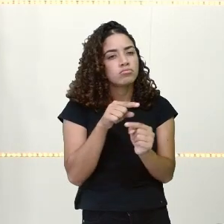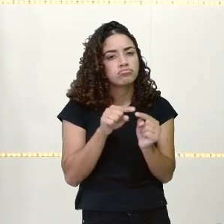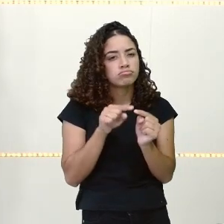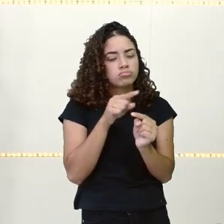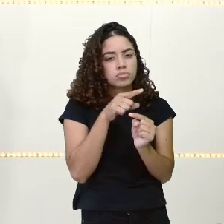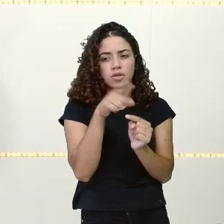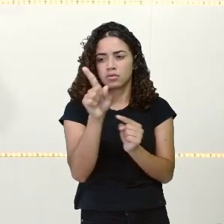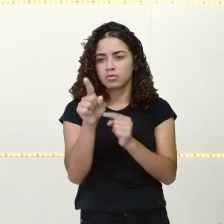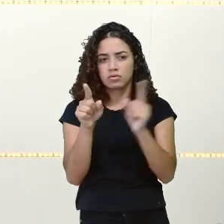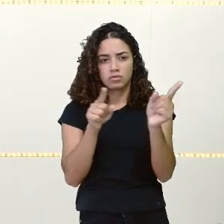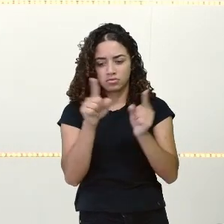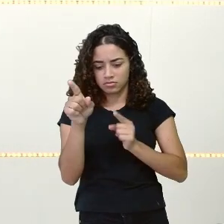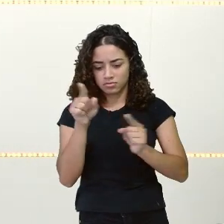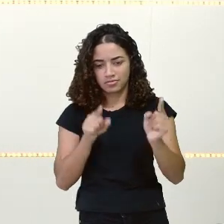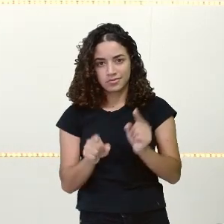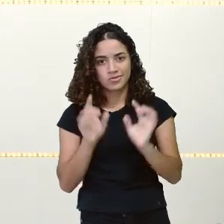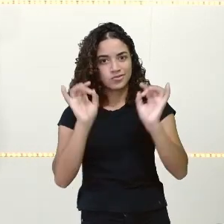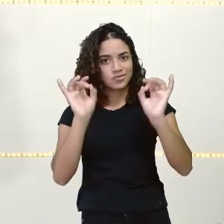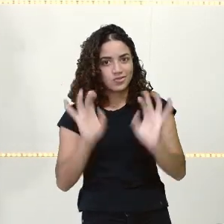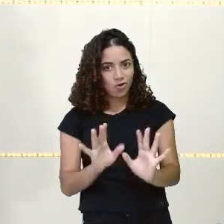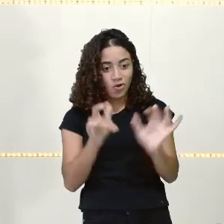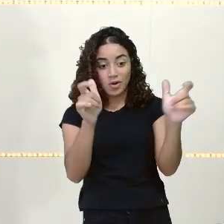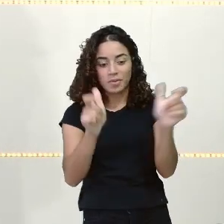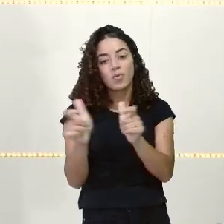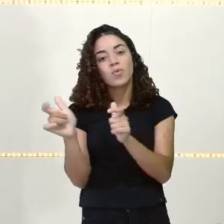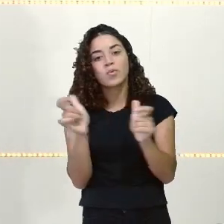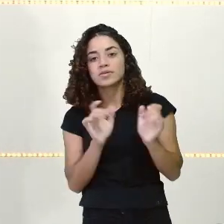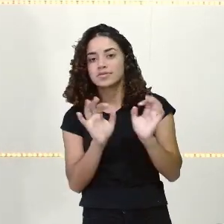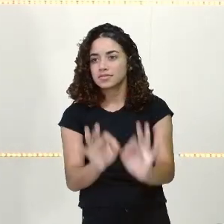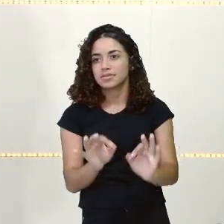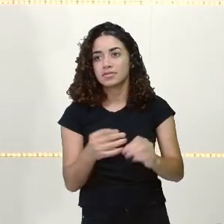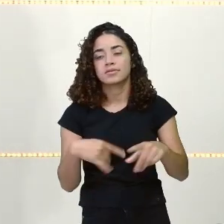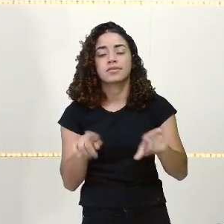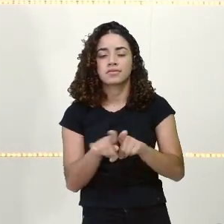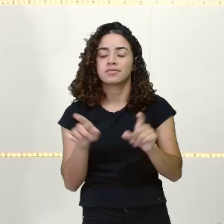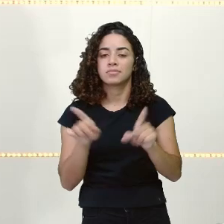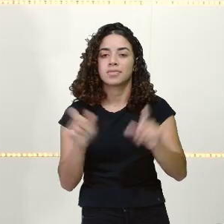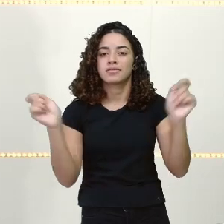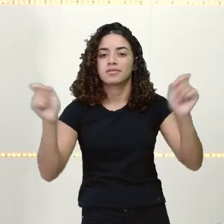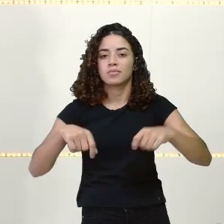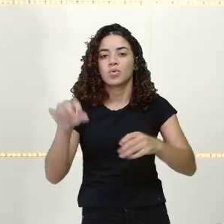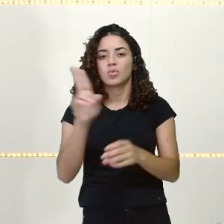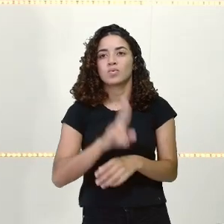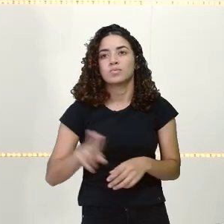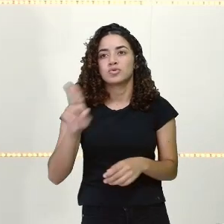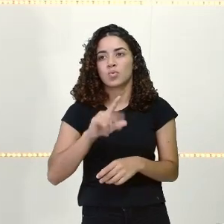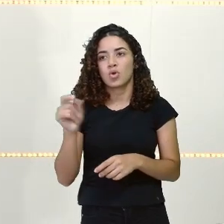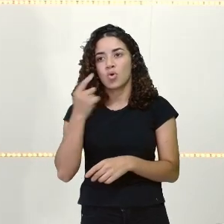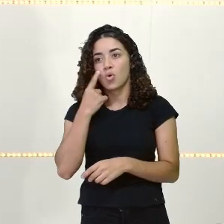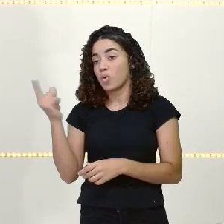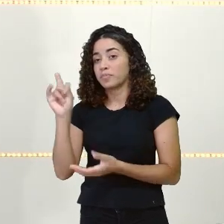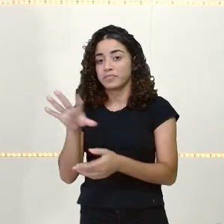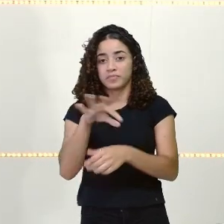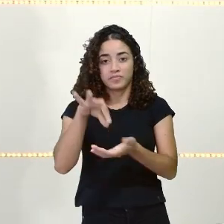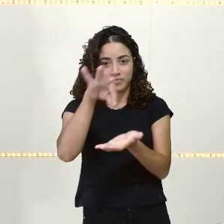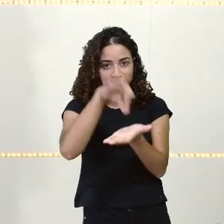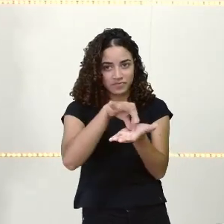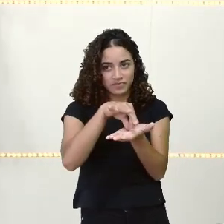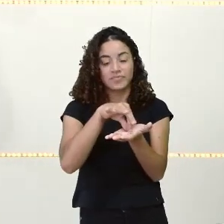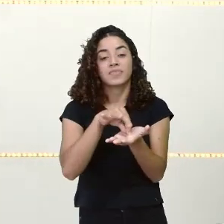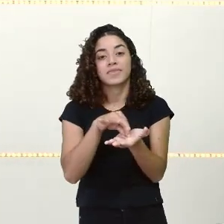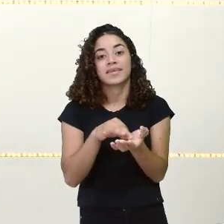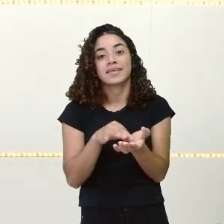no planeta, tá certo? Olha, utilizadas em muitas funções cartográficas, principalmente no estabelecimento